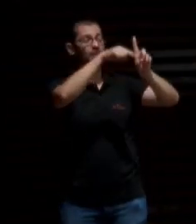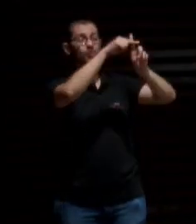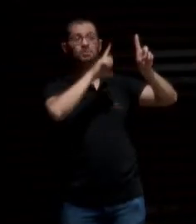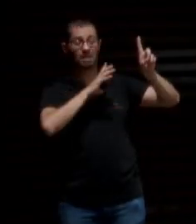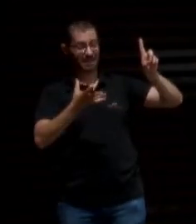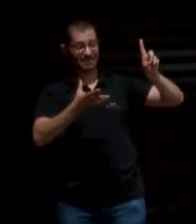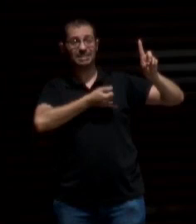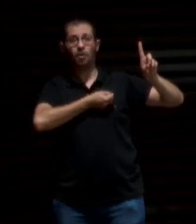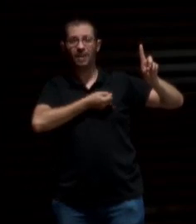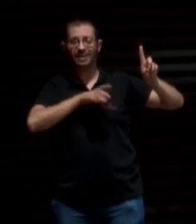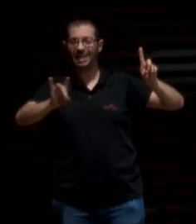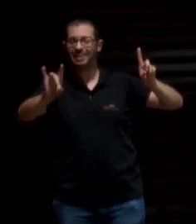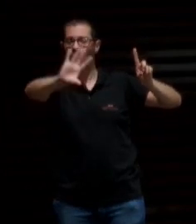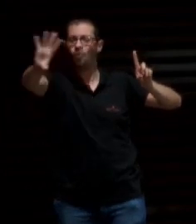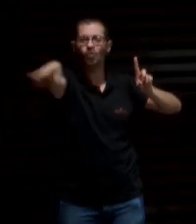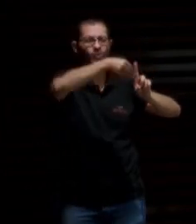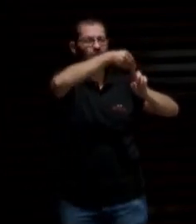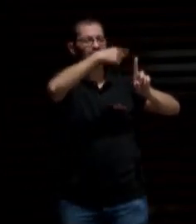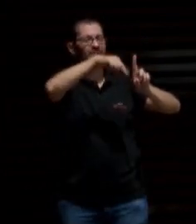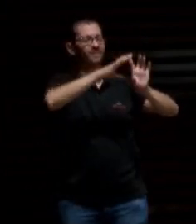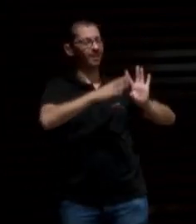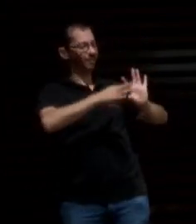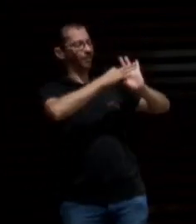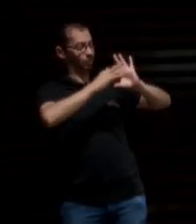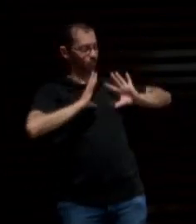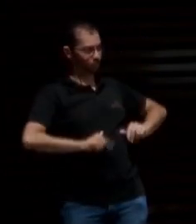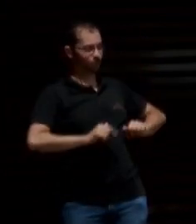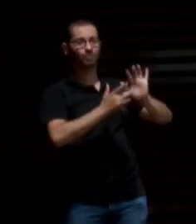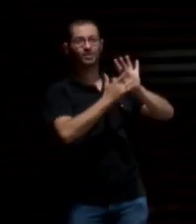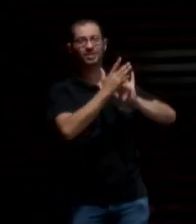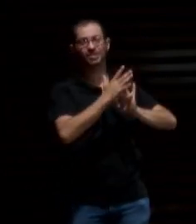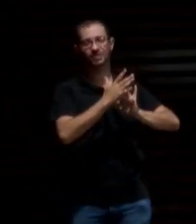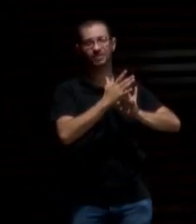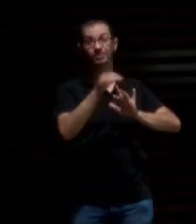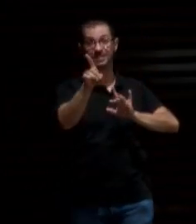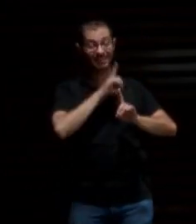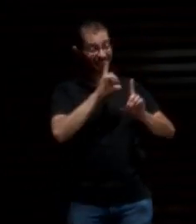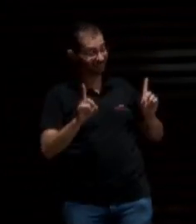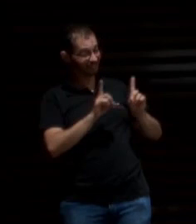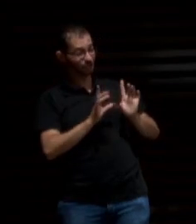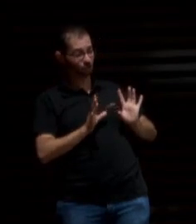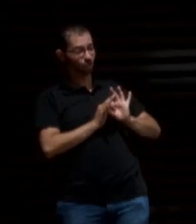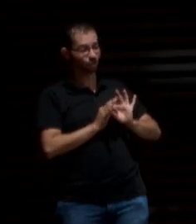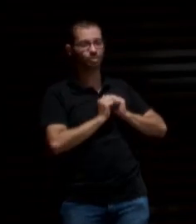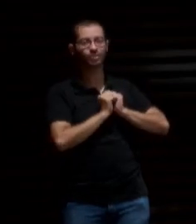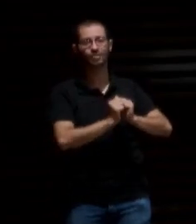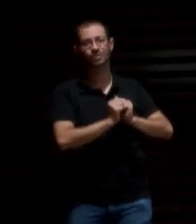uniu a Ele. Você é um com Ele, por isso o mundo te odeia. Esse é o ensino.